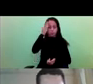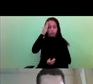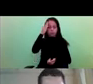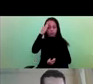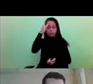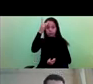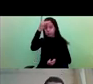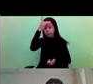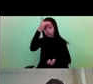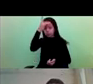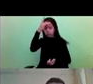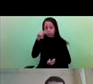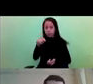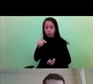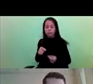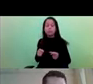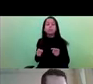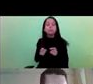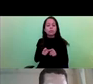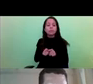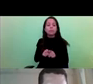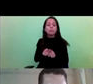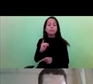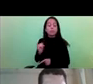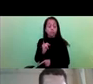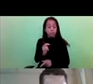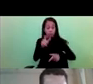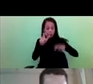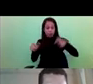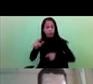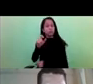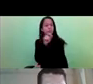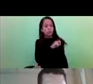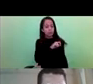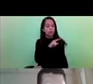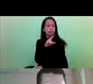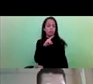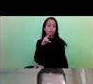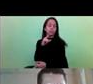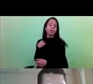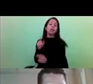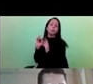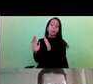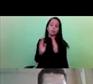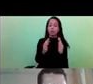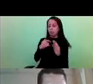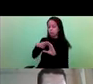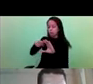é também levarmos os nossos alunos a um processo de emancipação e